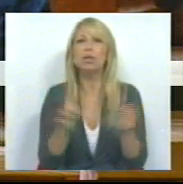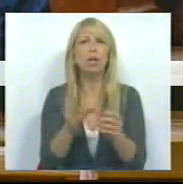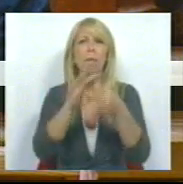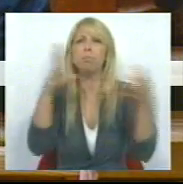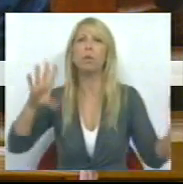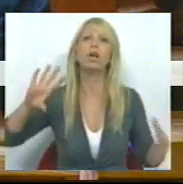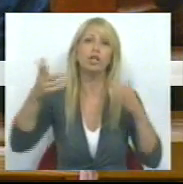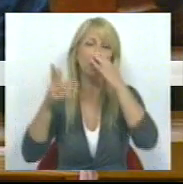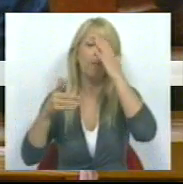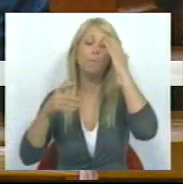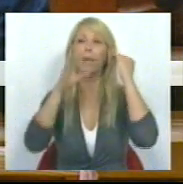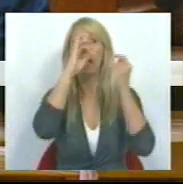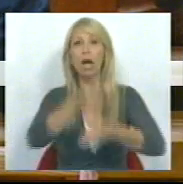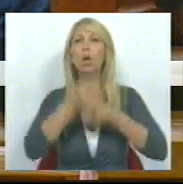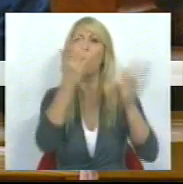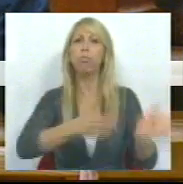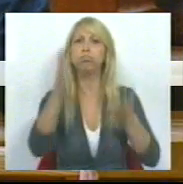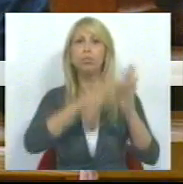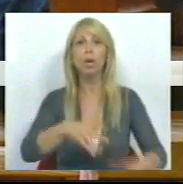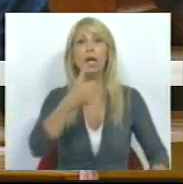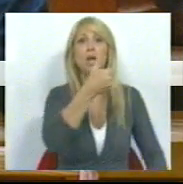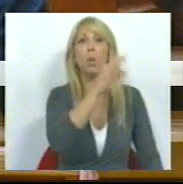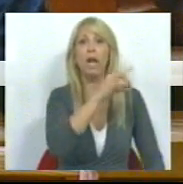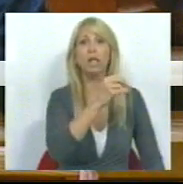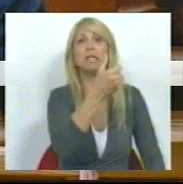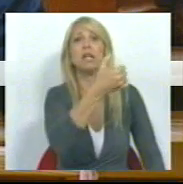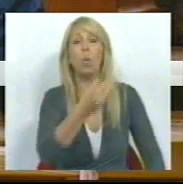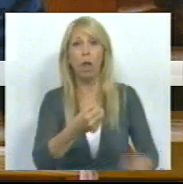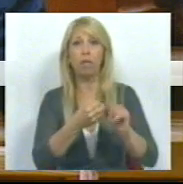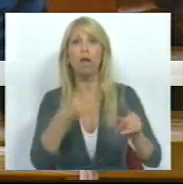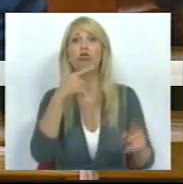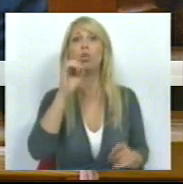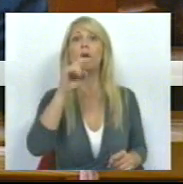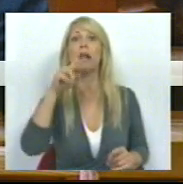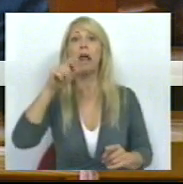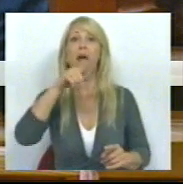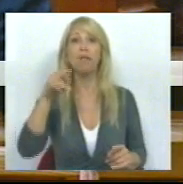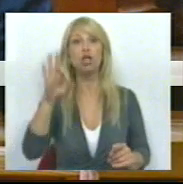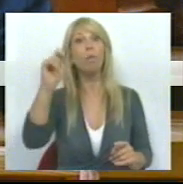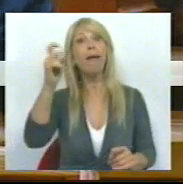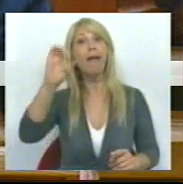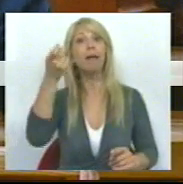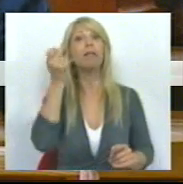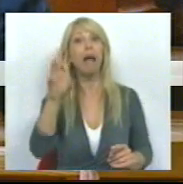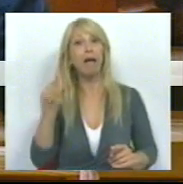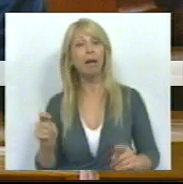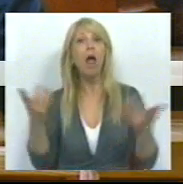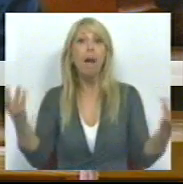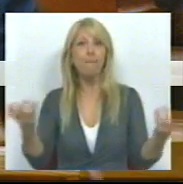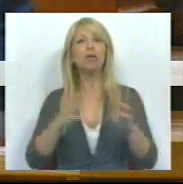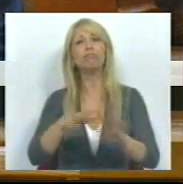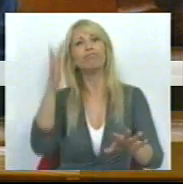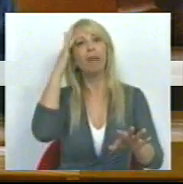Os agricultores produzem 40 a 50 toneladas por hectare, mas as companhias de seguro acham que eles só devem produzir